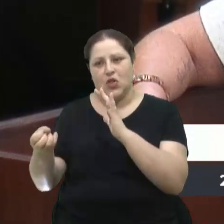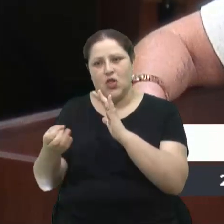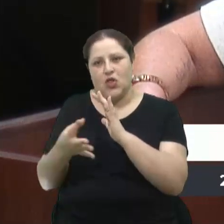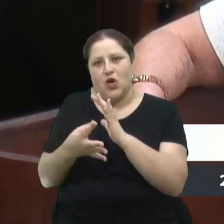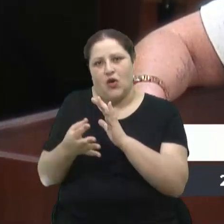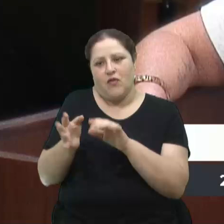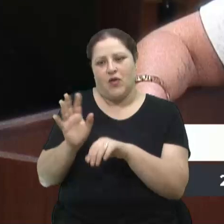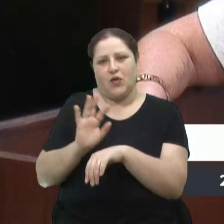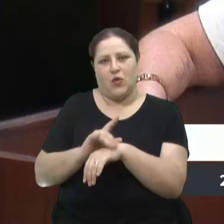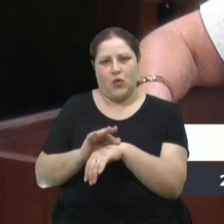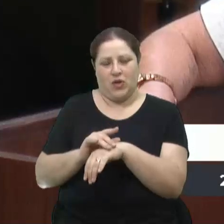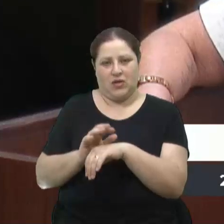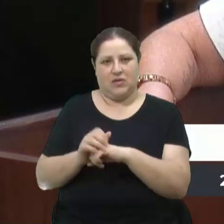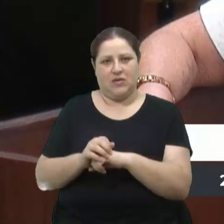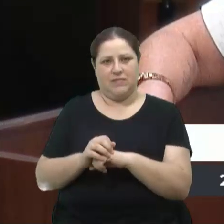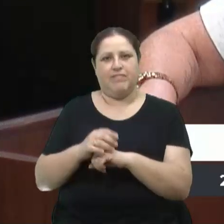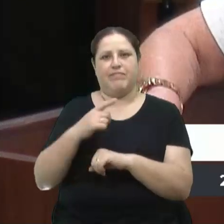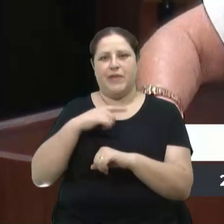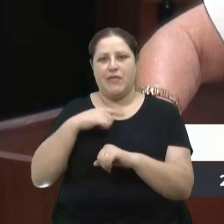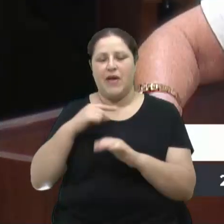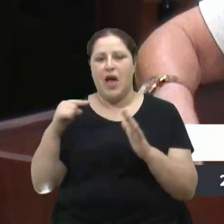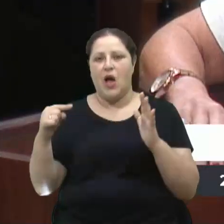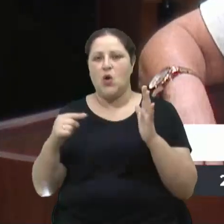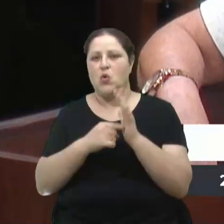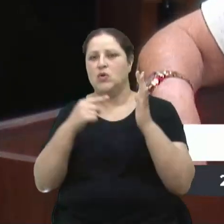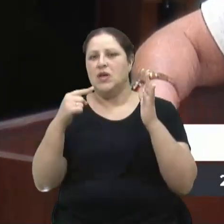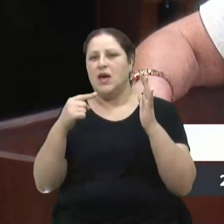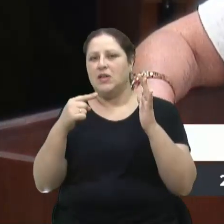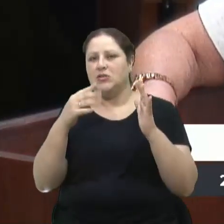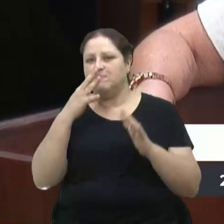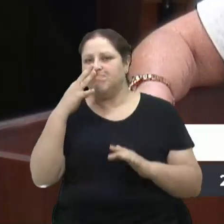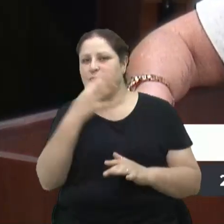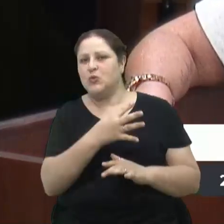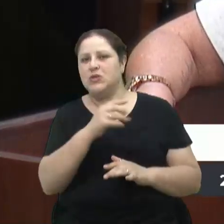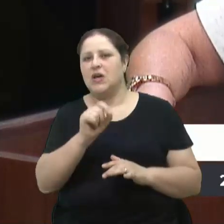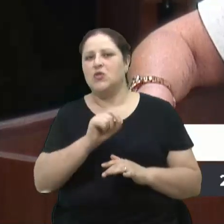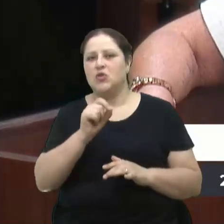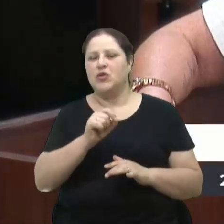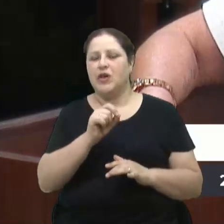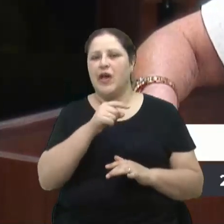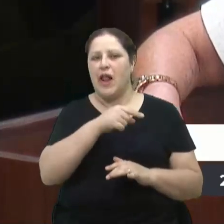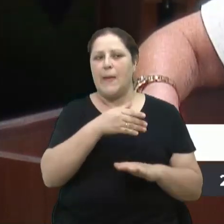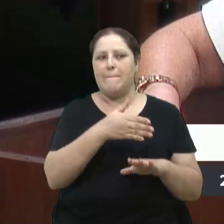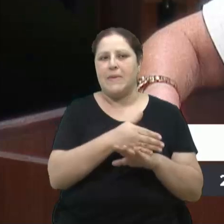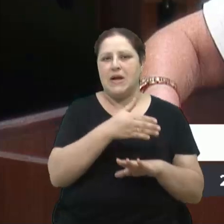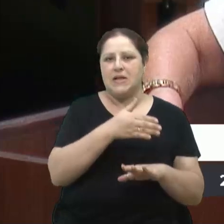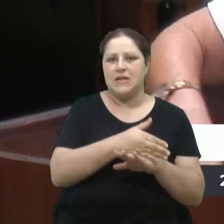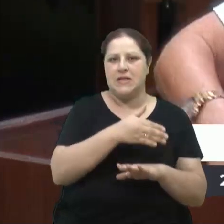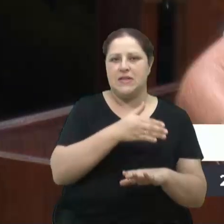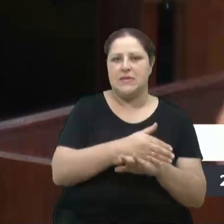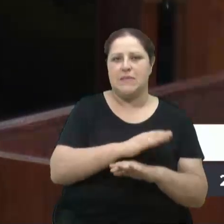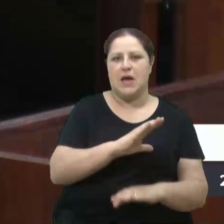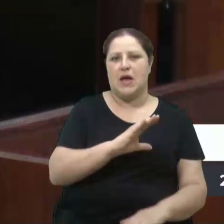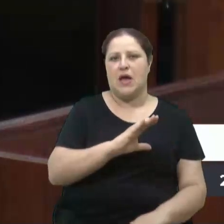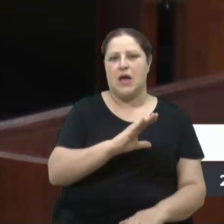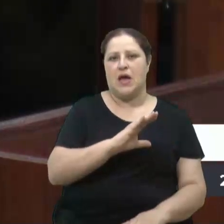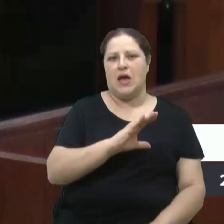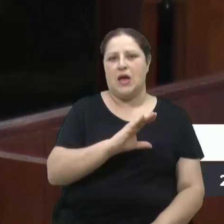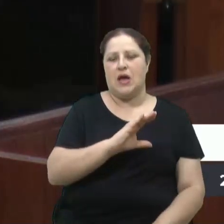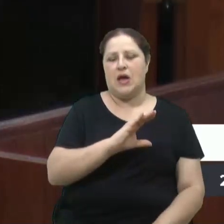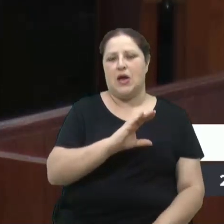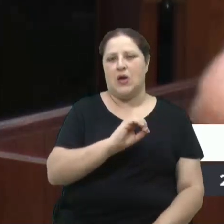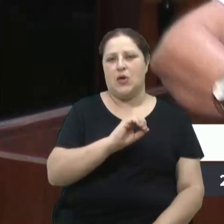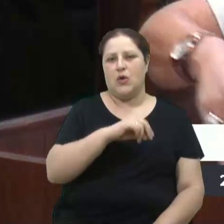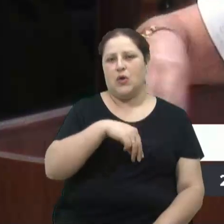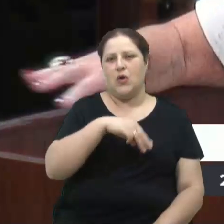de envolvimento com o comunismo e presa durante o governo de Getúlio Vargas em